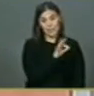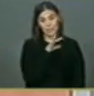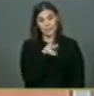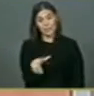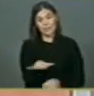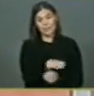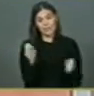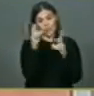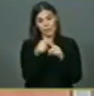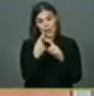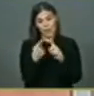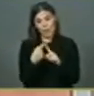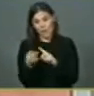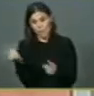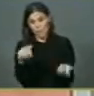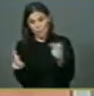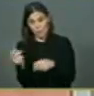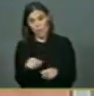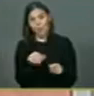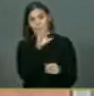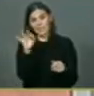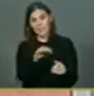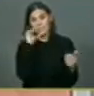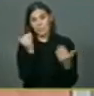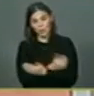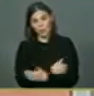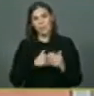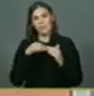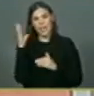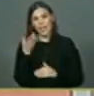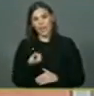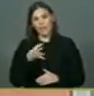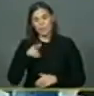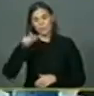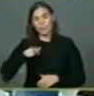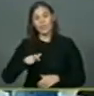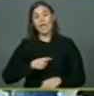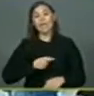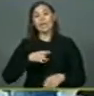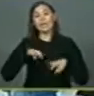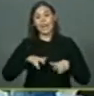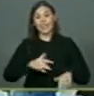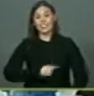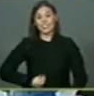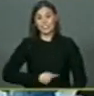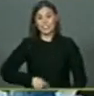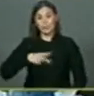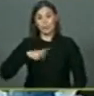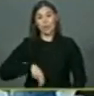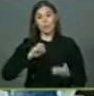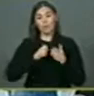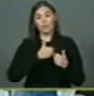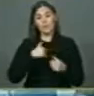mil casos novos todos os anos, com uma mortalidade muito grande de mais de 9 mil pessoas. Portanto, o cancro digestivo em Portugal é um problema de saúde pública grave.